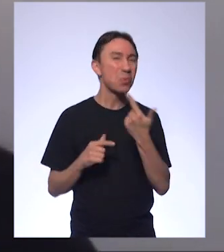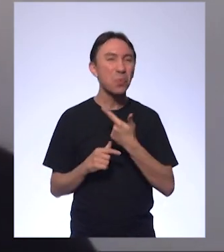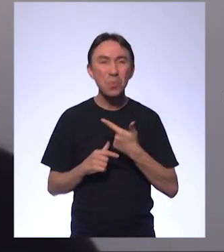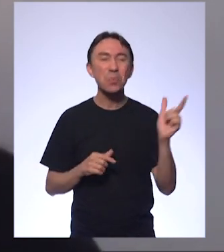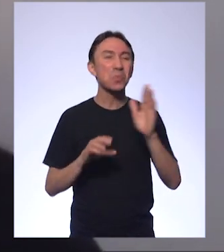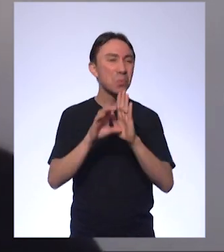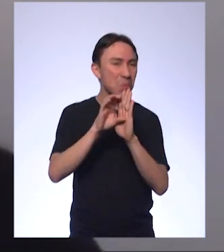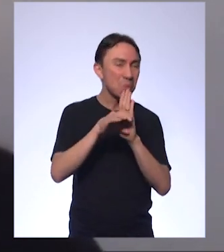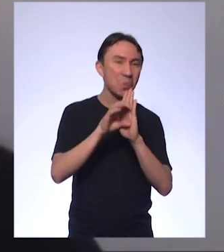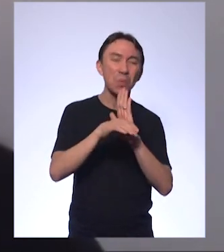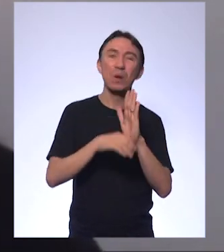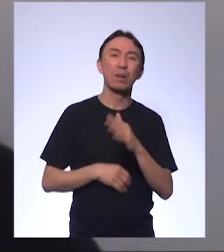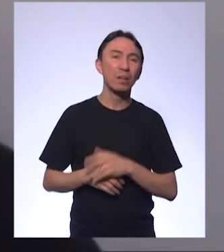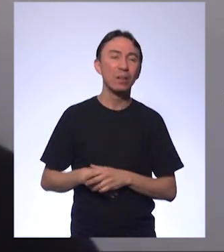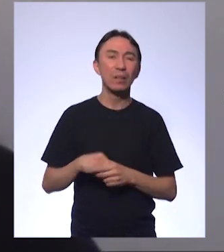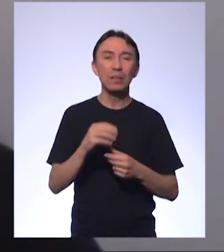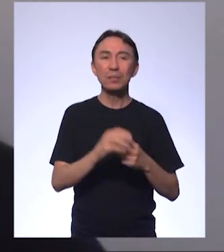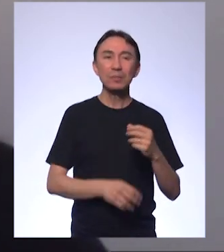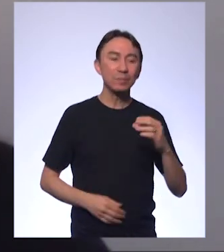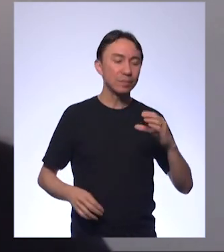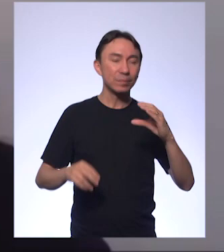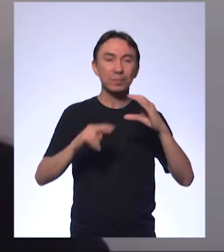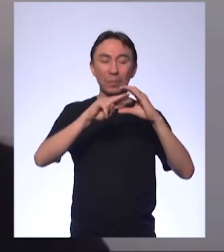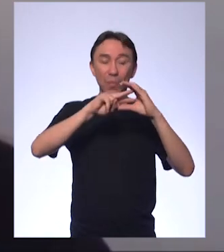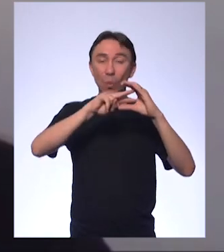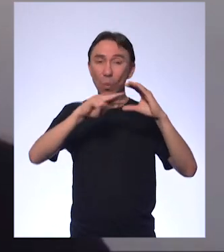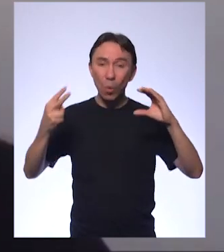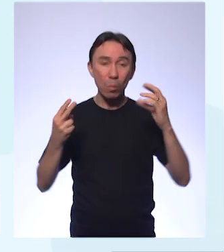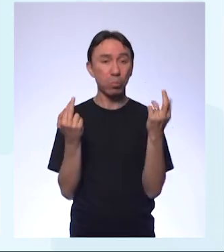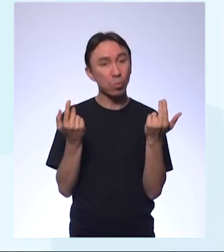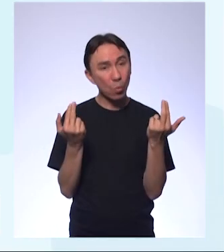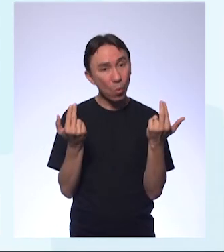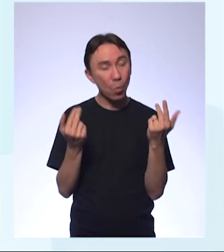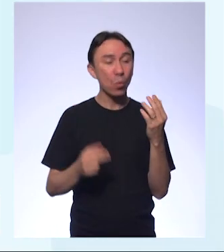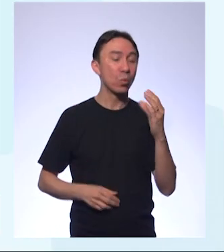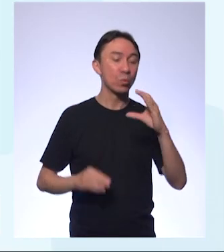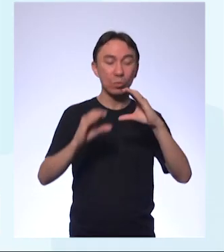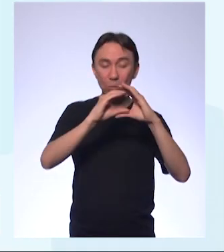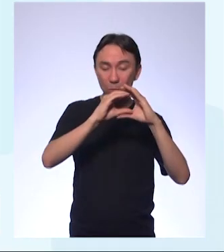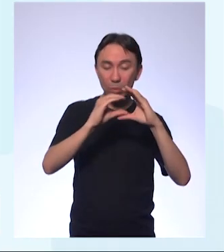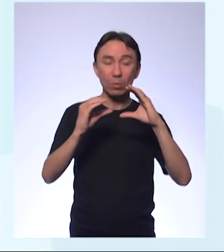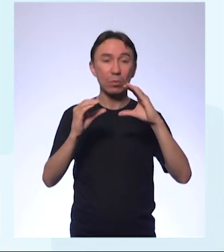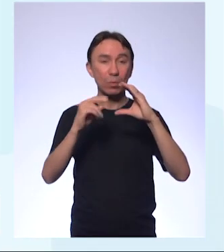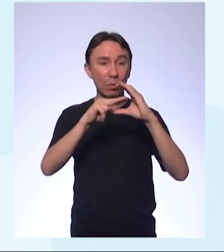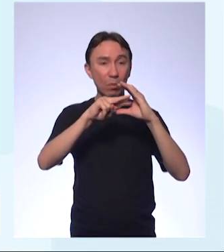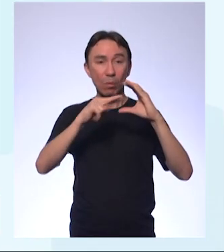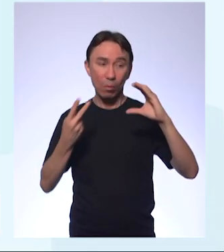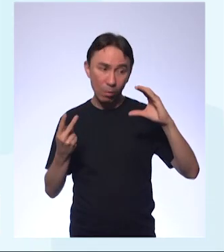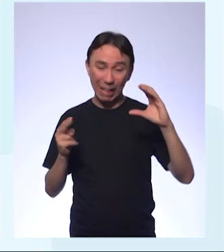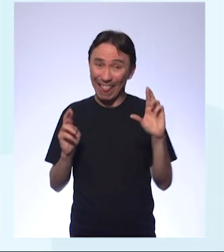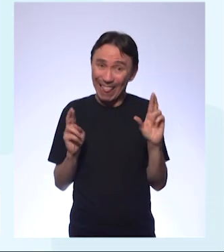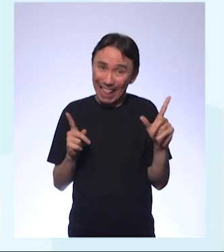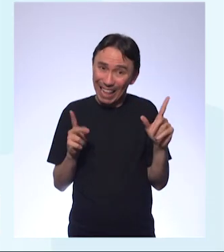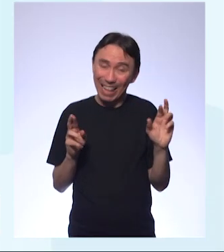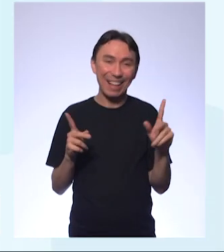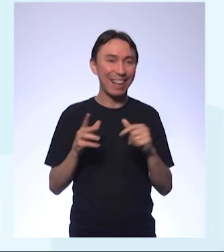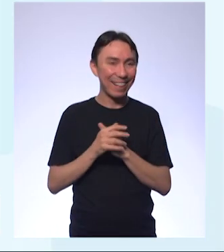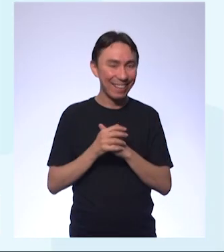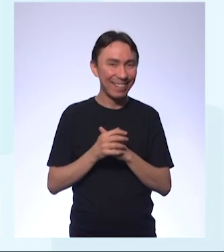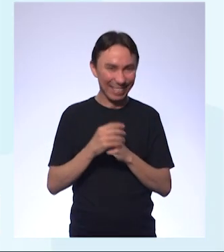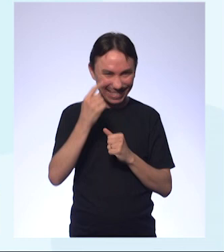homozigoto, heterozigoto, dominante, recessivo, que a gente não tratava como genes, né? Em